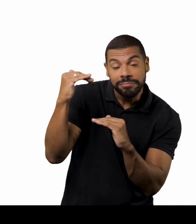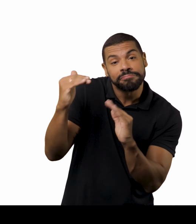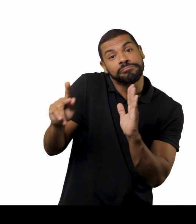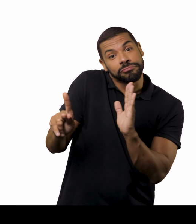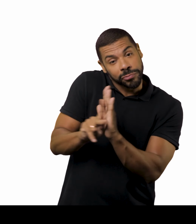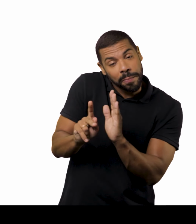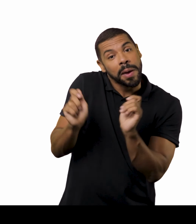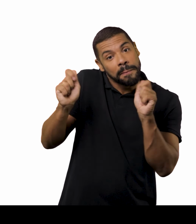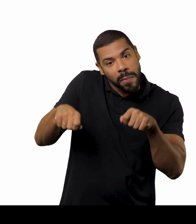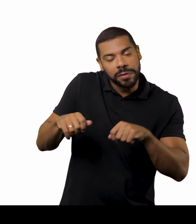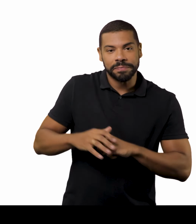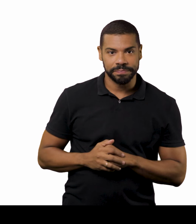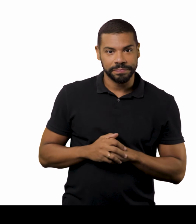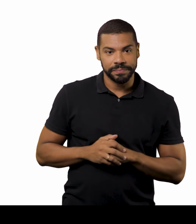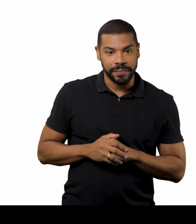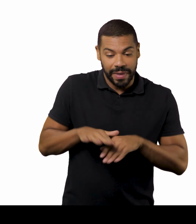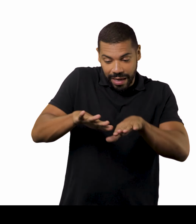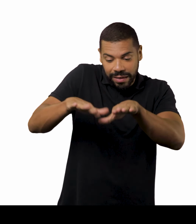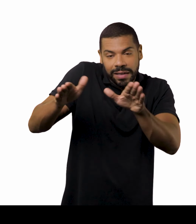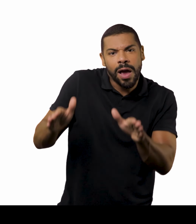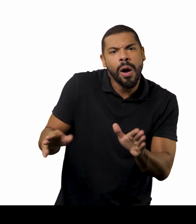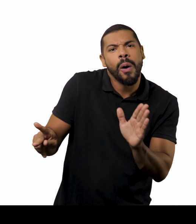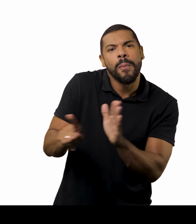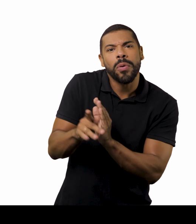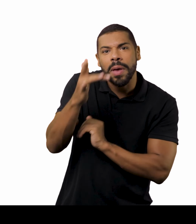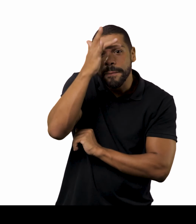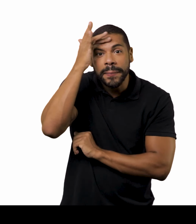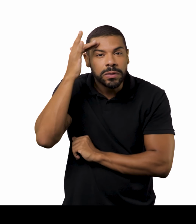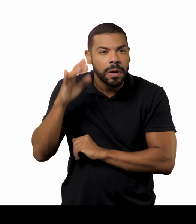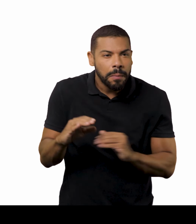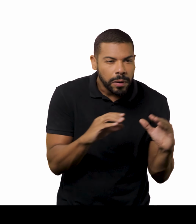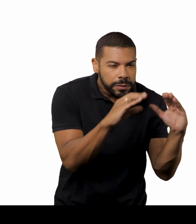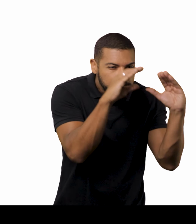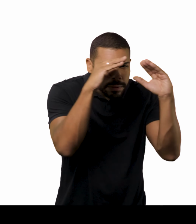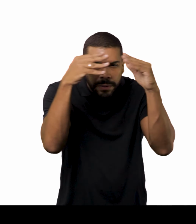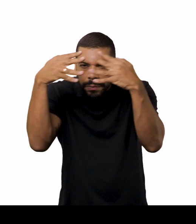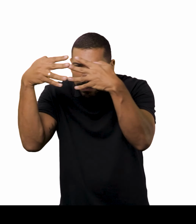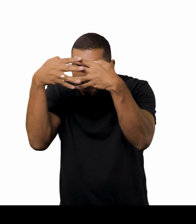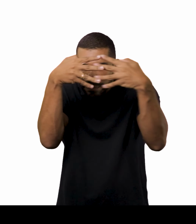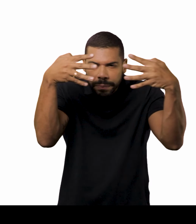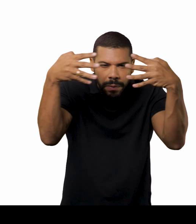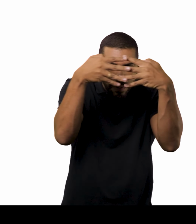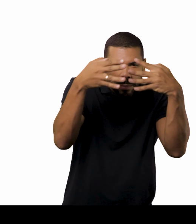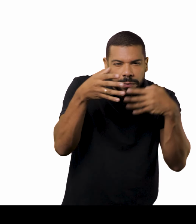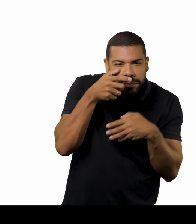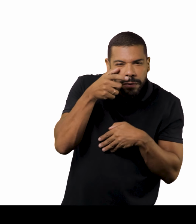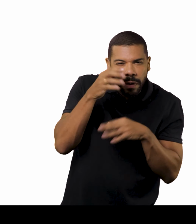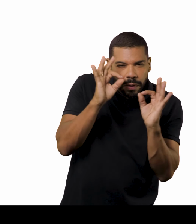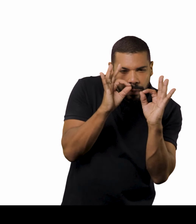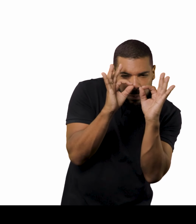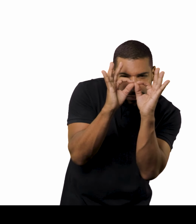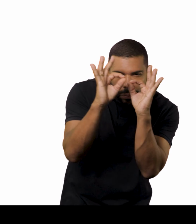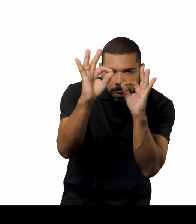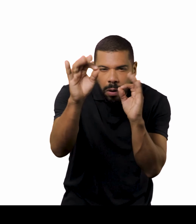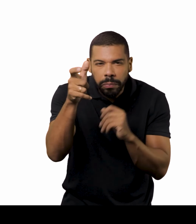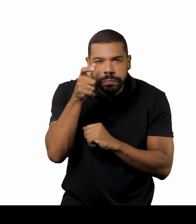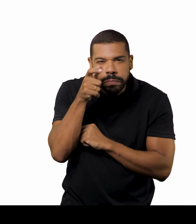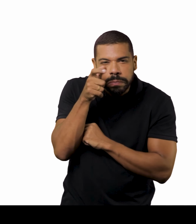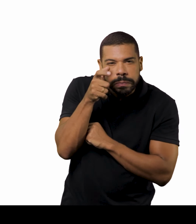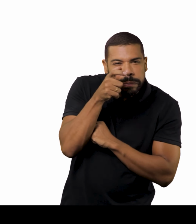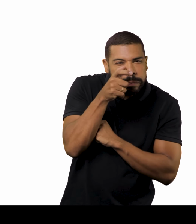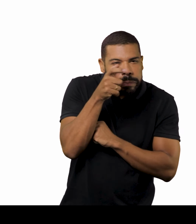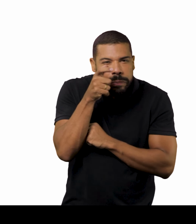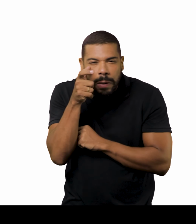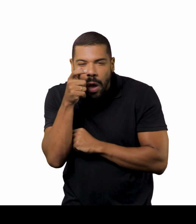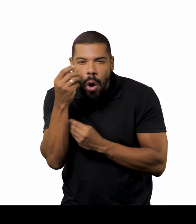no saco, no habitável, tem uma tela onde o adulto consegue ver a movimentação do lado de fora. E ao mesmo tempo ele tem